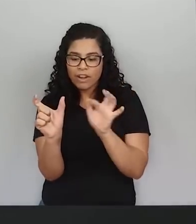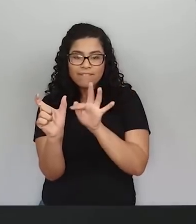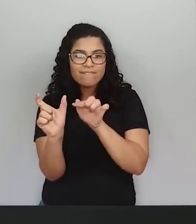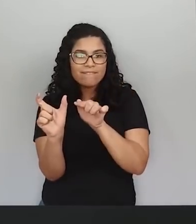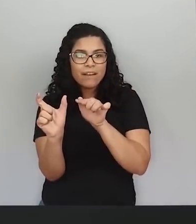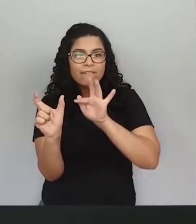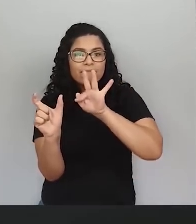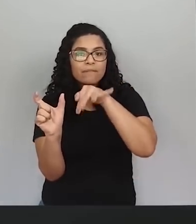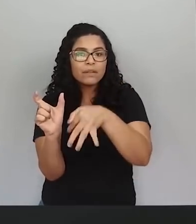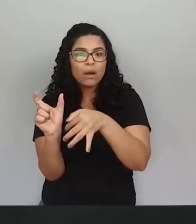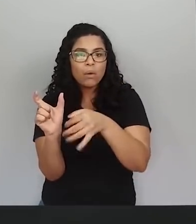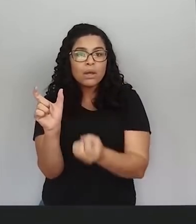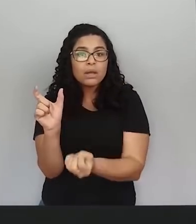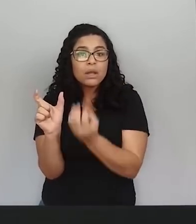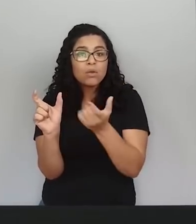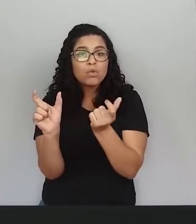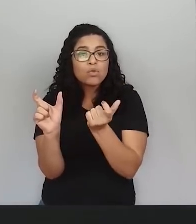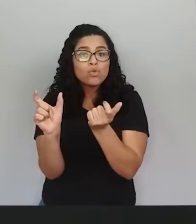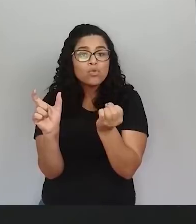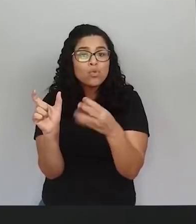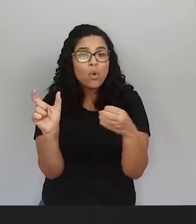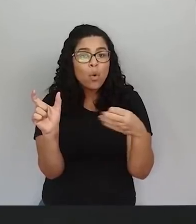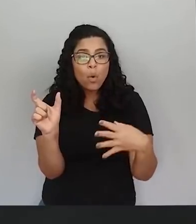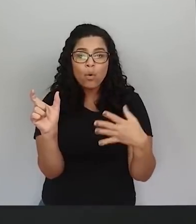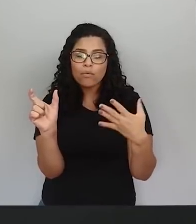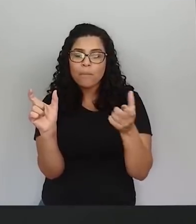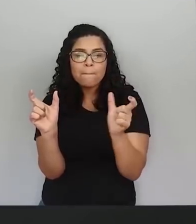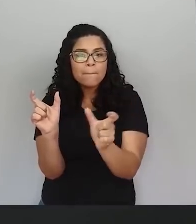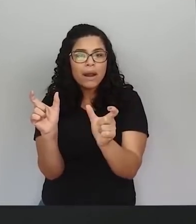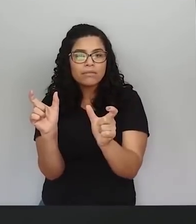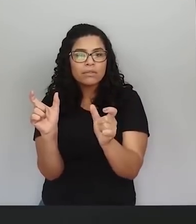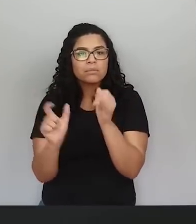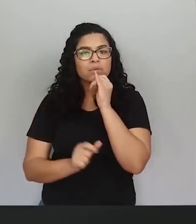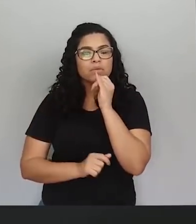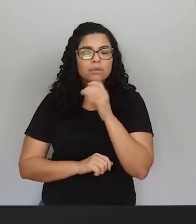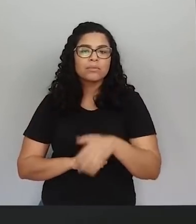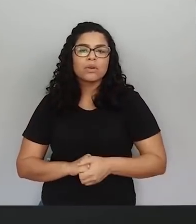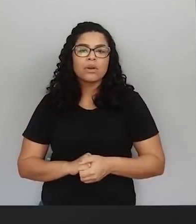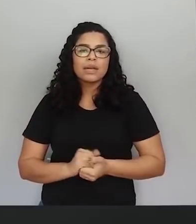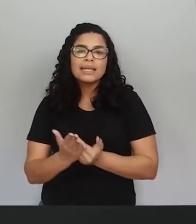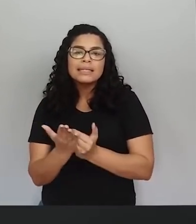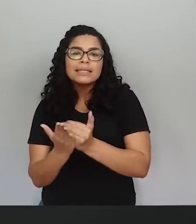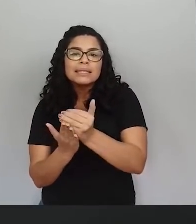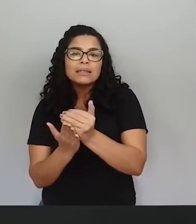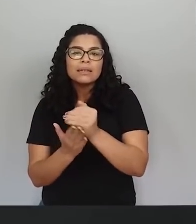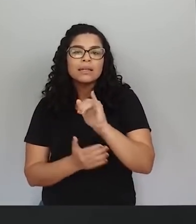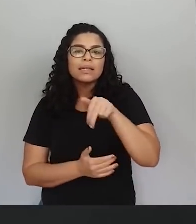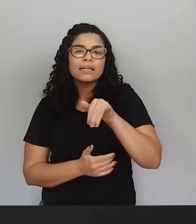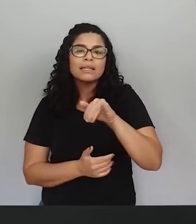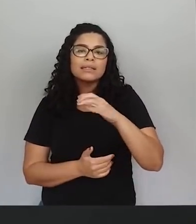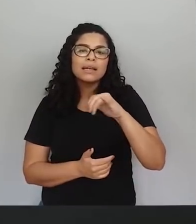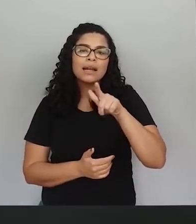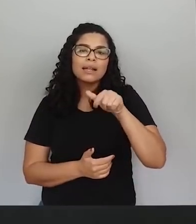esperava, um concurso, um reality show, algum concurso, alguma competição, e a gente diz, nossa, que zebra nesse resultado. A palavra